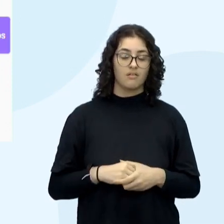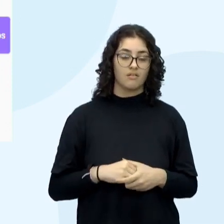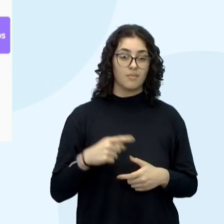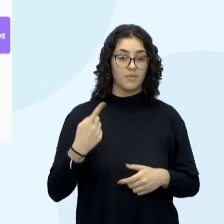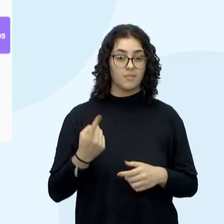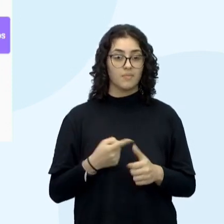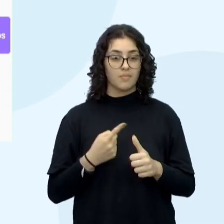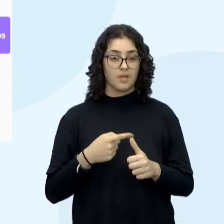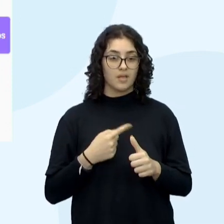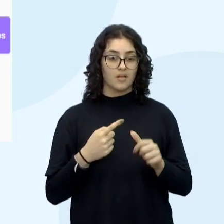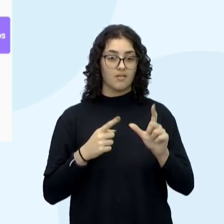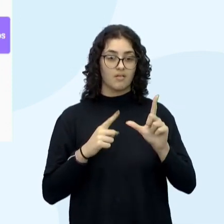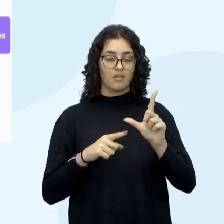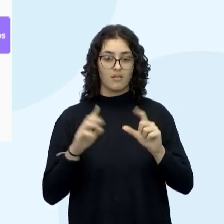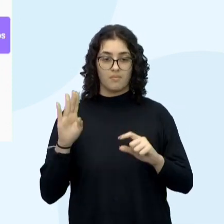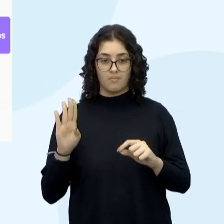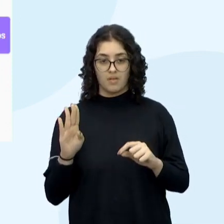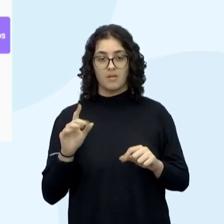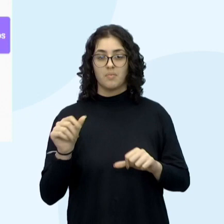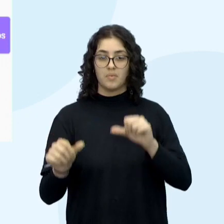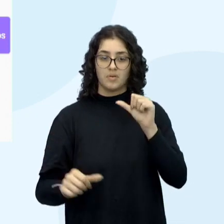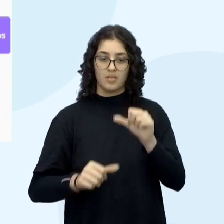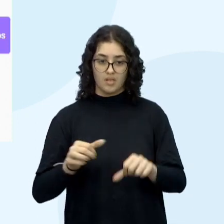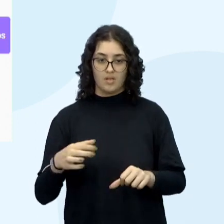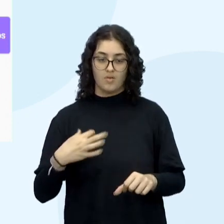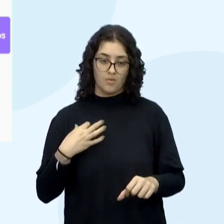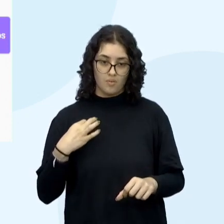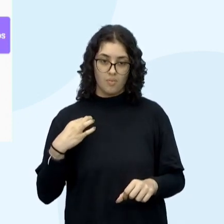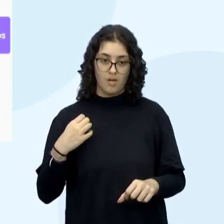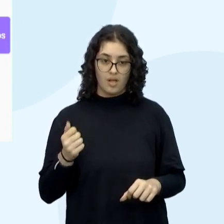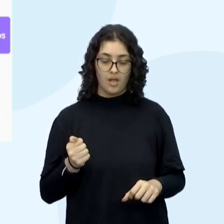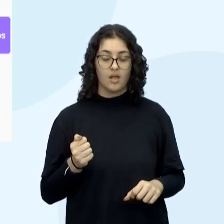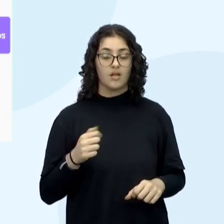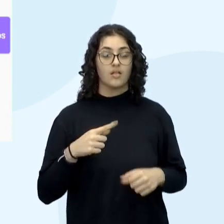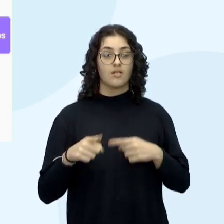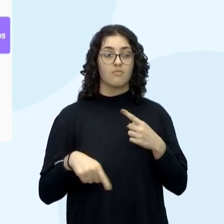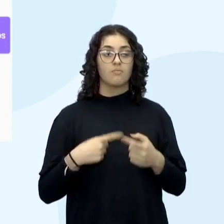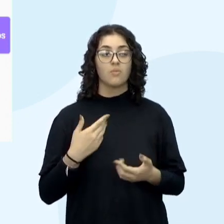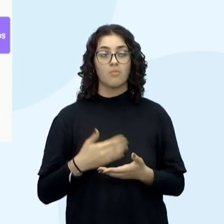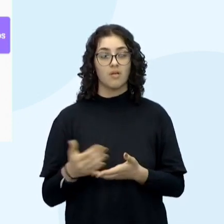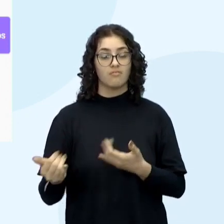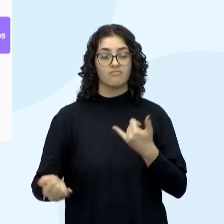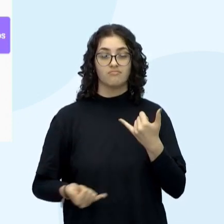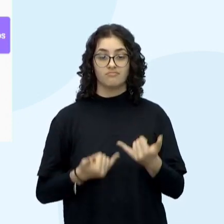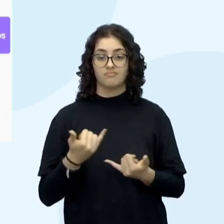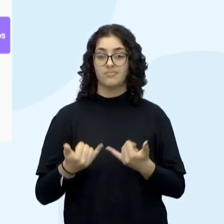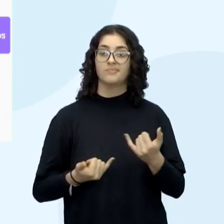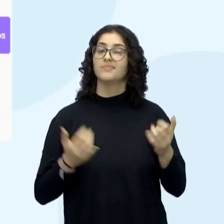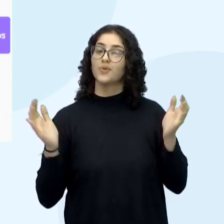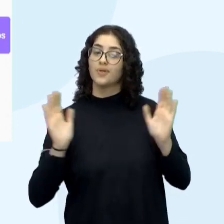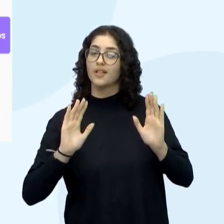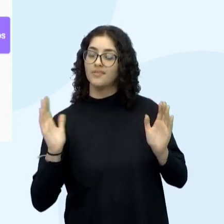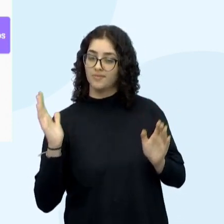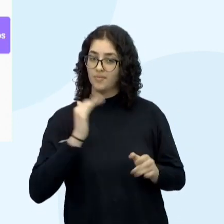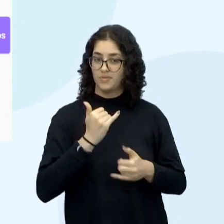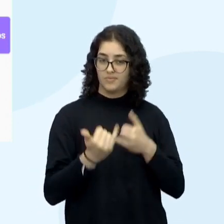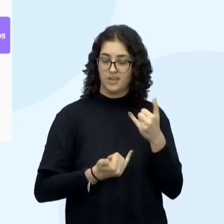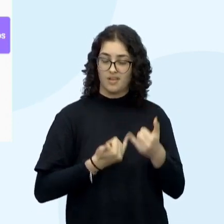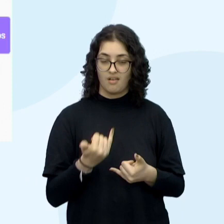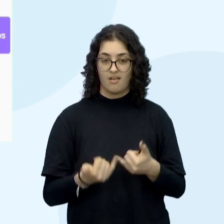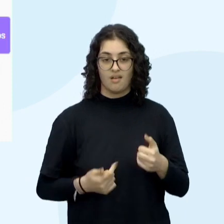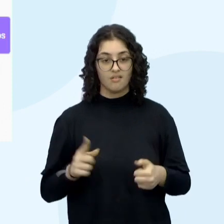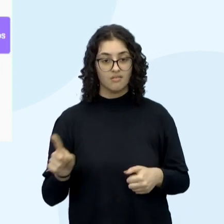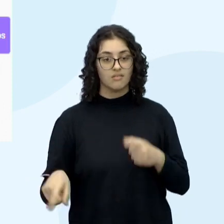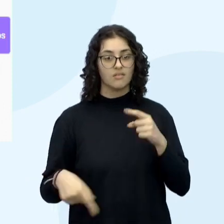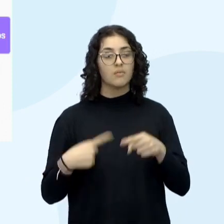pôr o B. Aí ela vai parar um pouquinho, ela vai mudar a fantasia pro A. E aí ela vai começar a brincadeira. Porque aí ela vai falar, olá, vamos brincar? Aí em